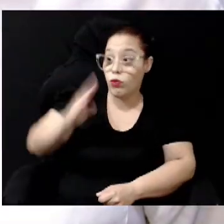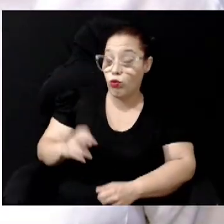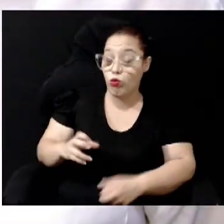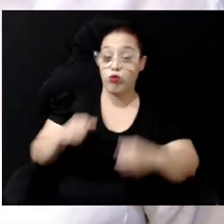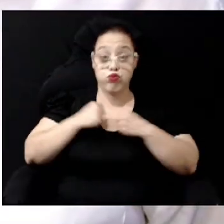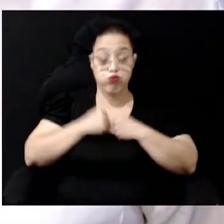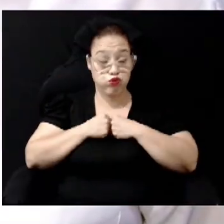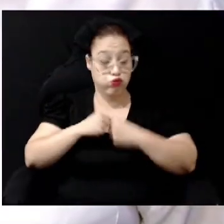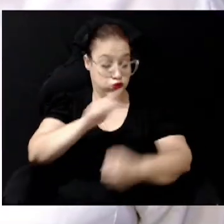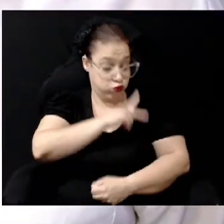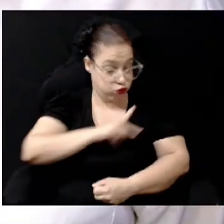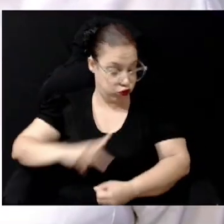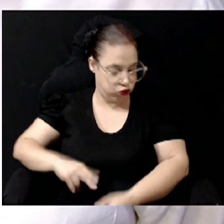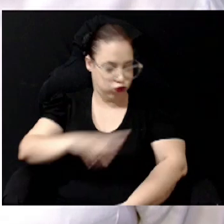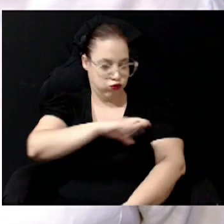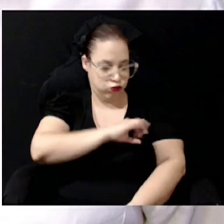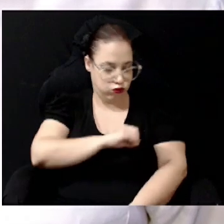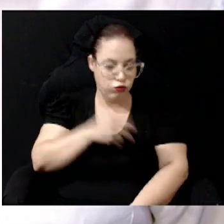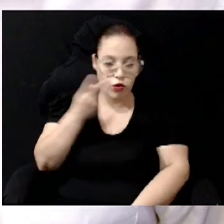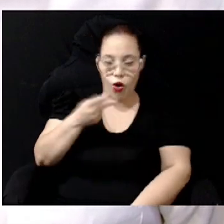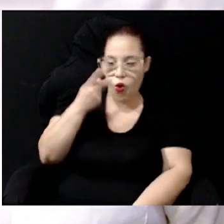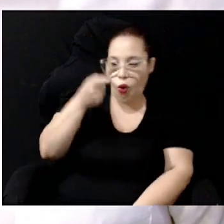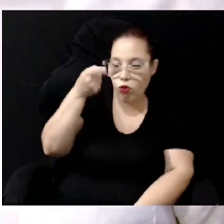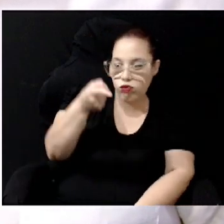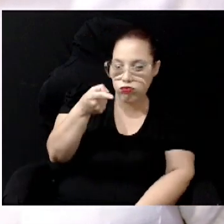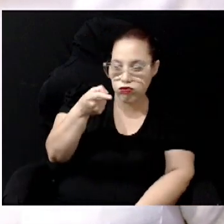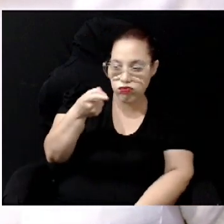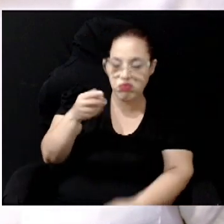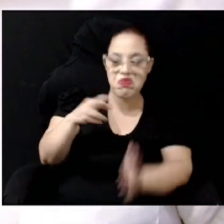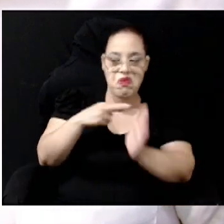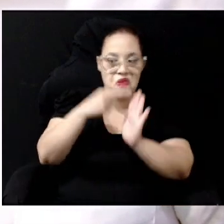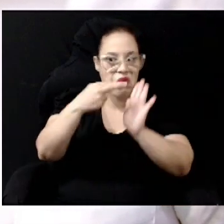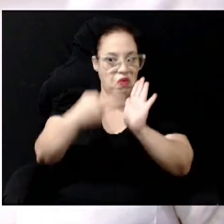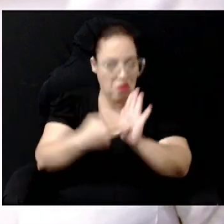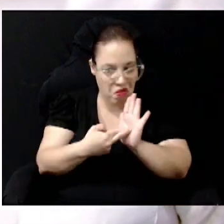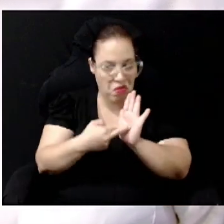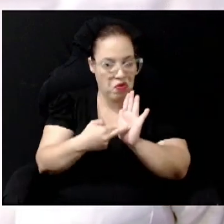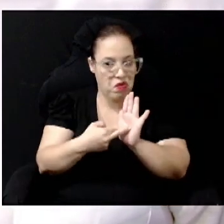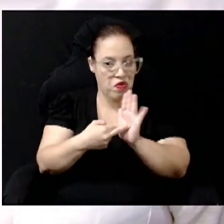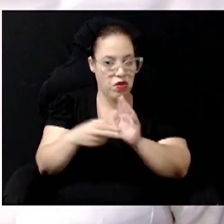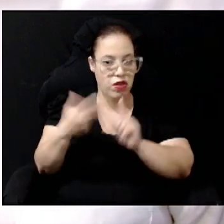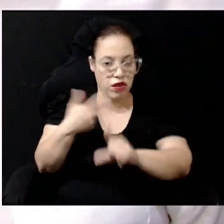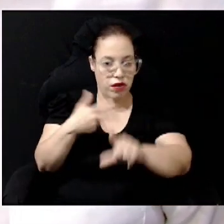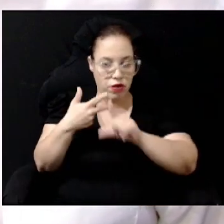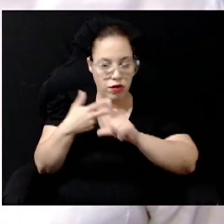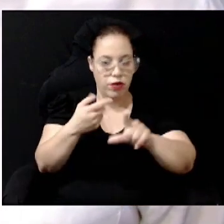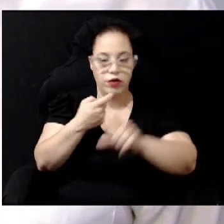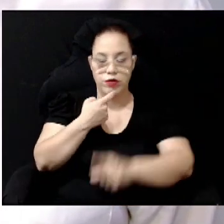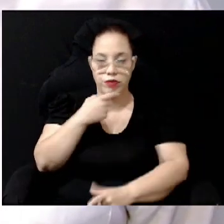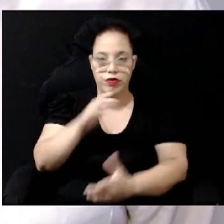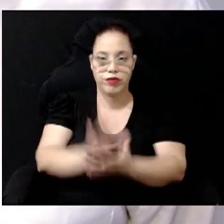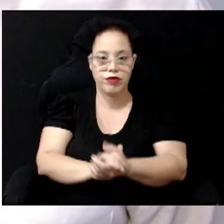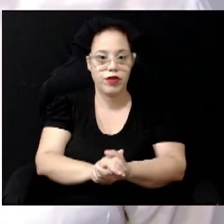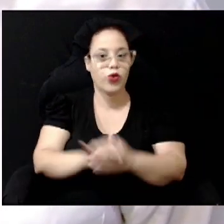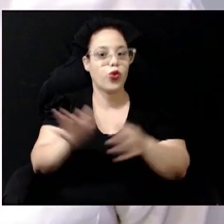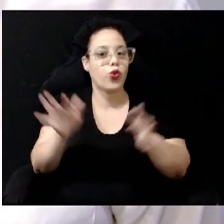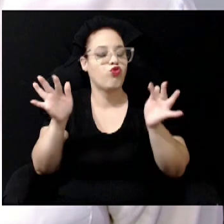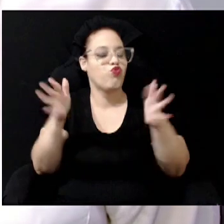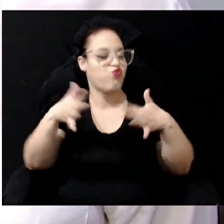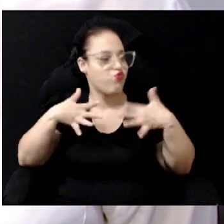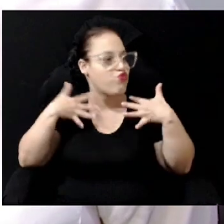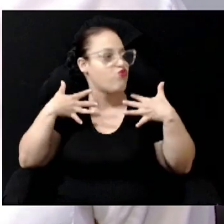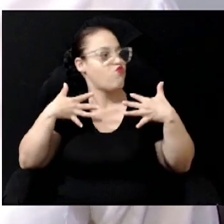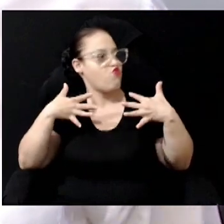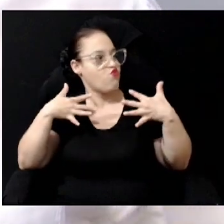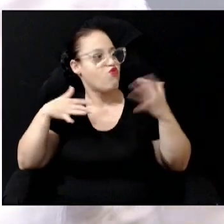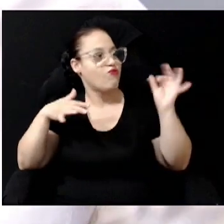Luiz Rossini fala sobre a representatividade do Legislativo campineiro. É com alegria, né? Eu acho que é uma forma